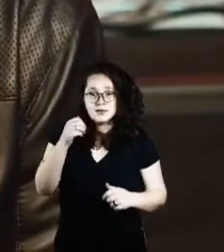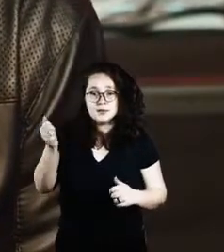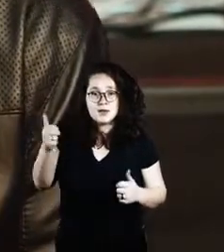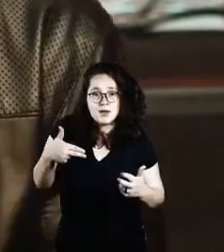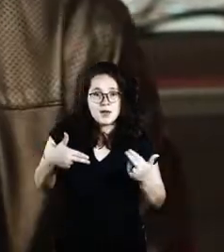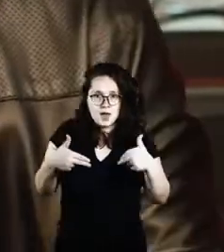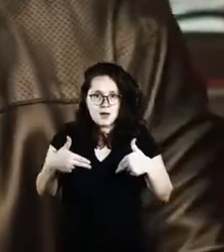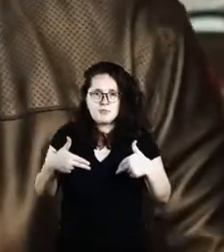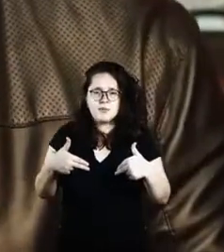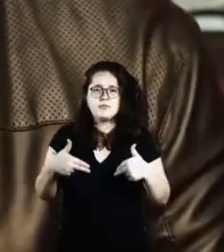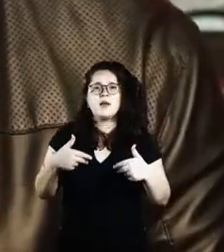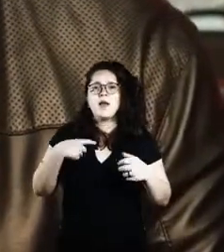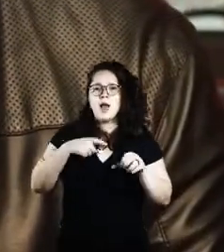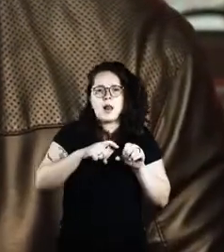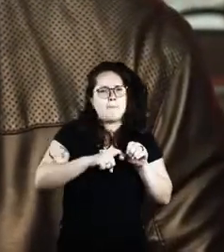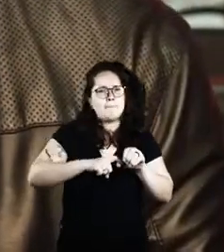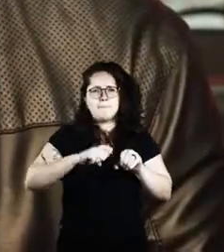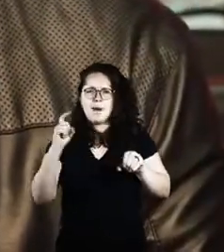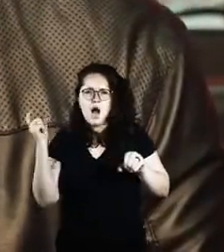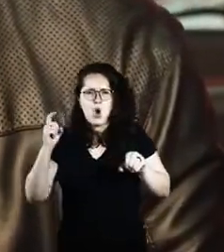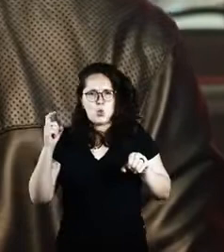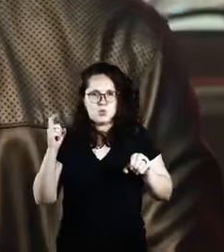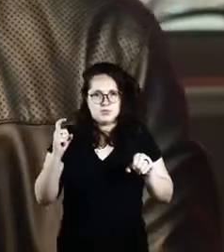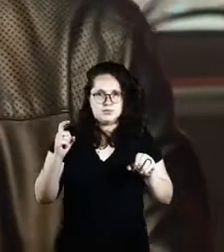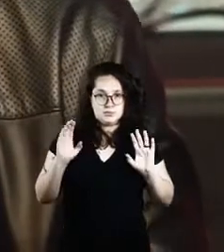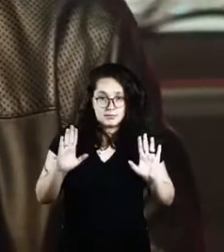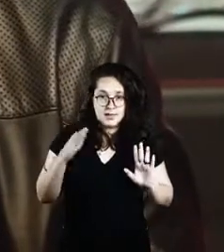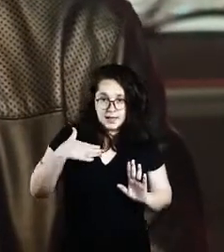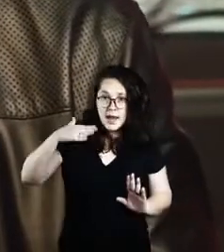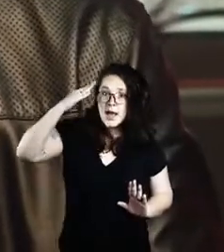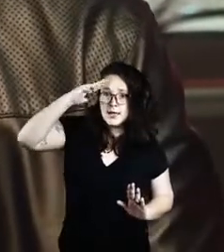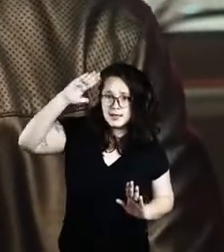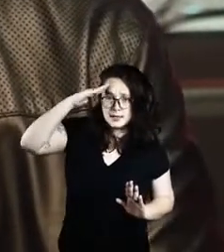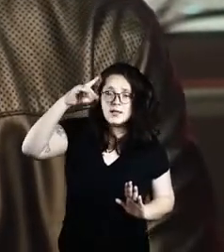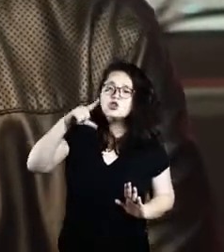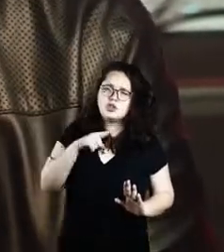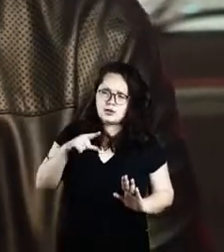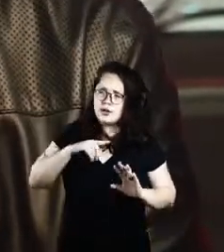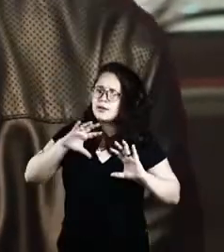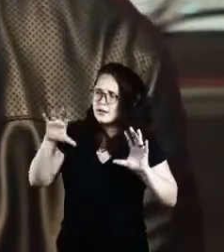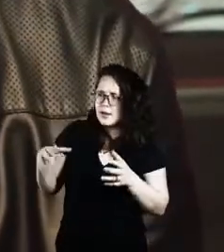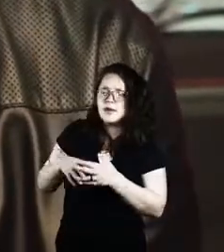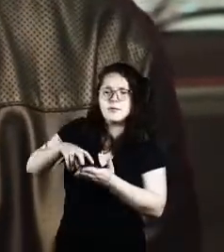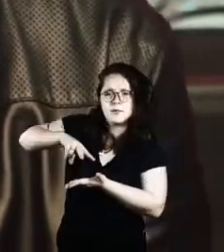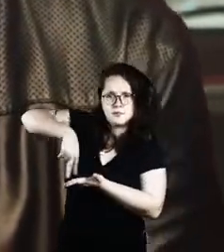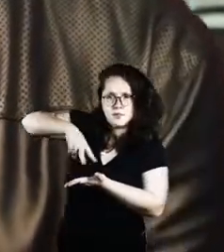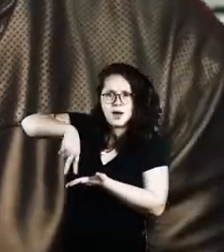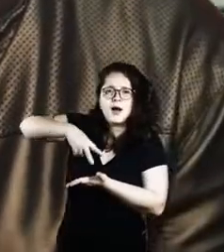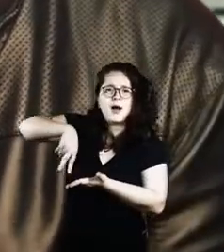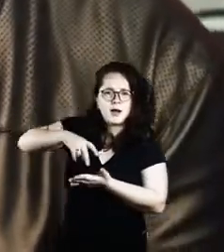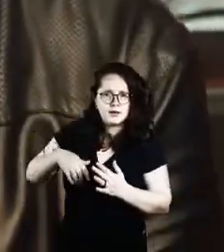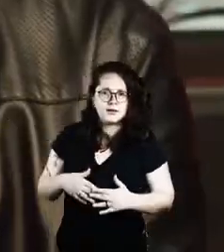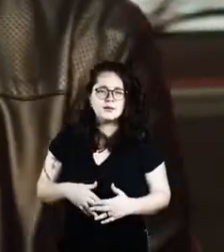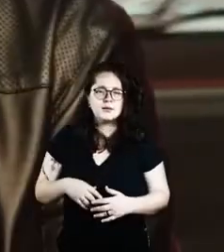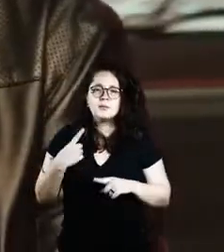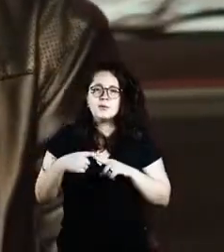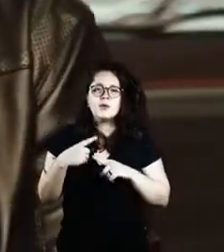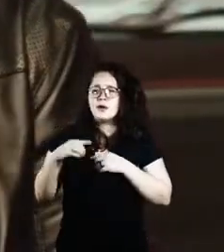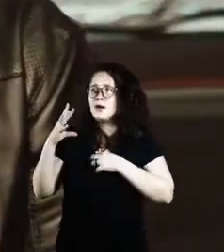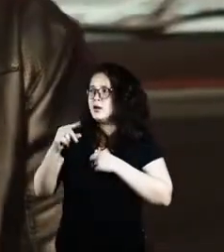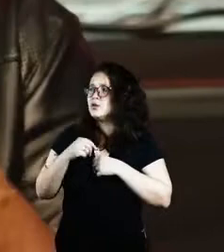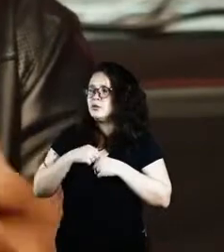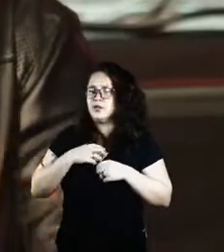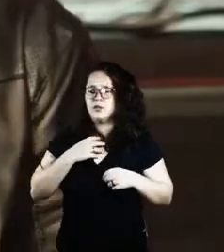Entende-se que o rap é filho das equipes de baile, porque tudo passou na mão de vocês,